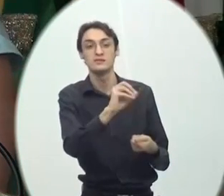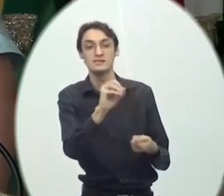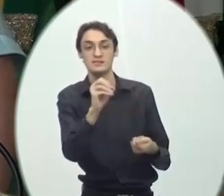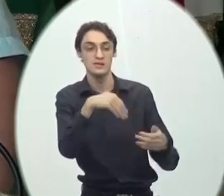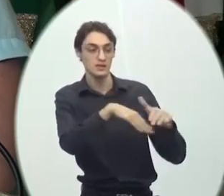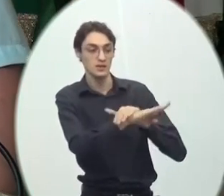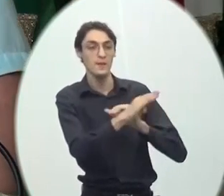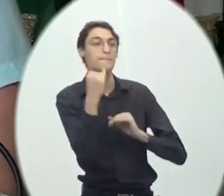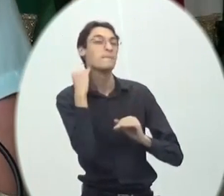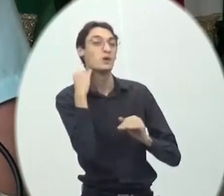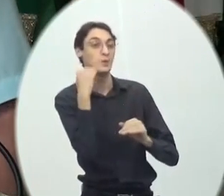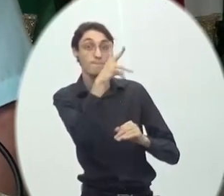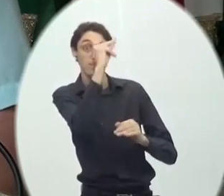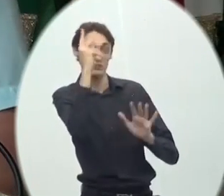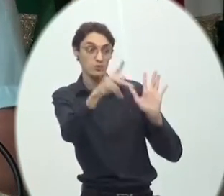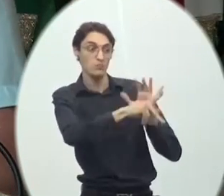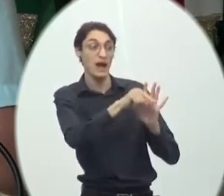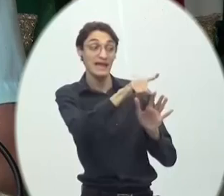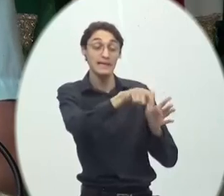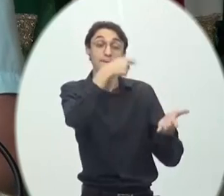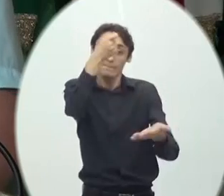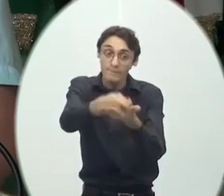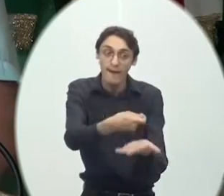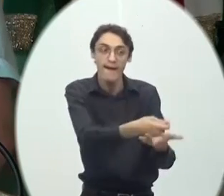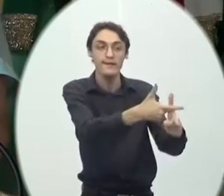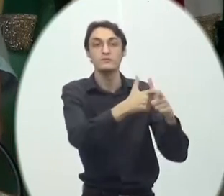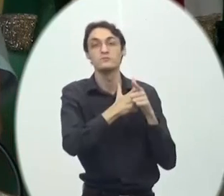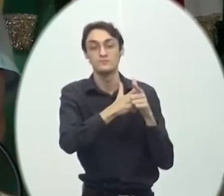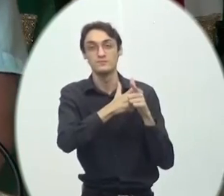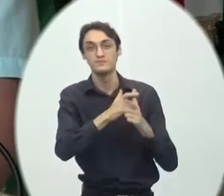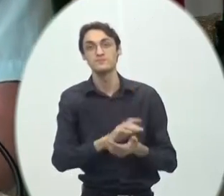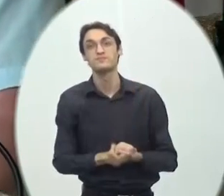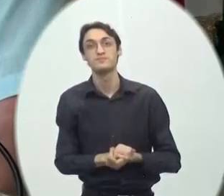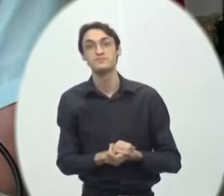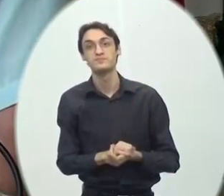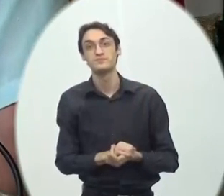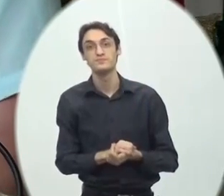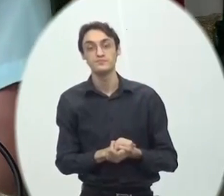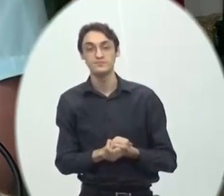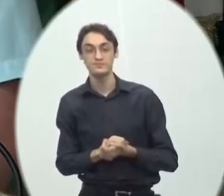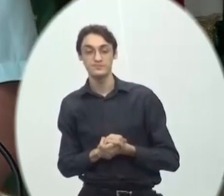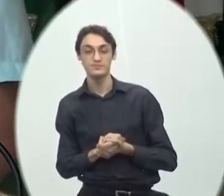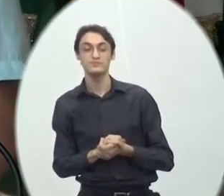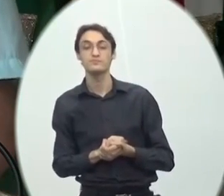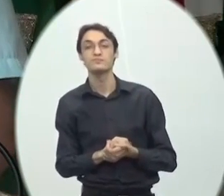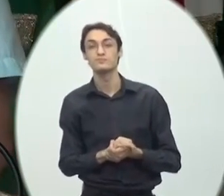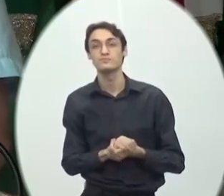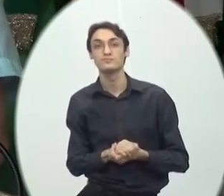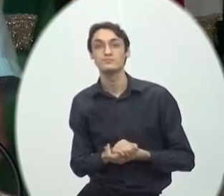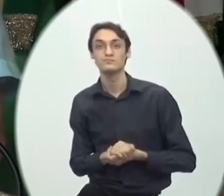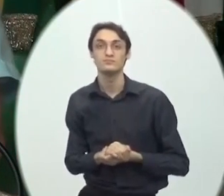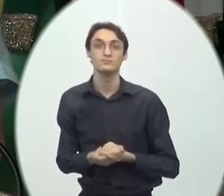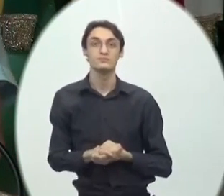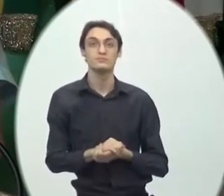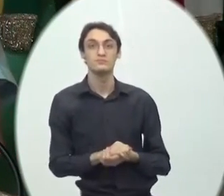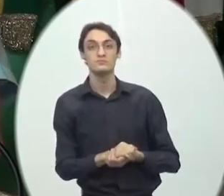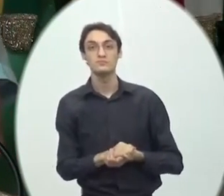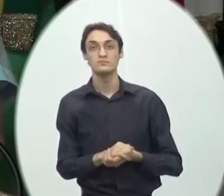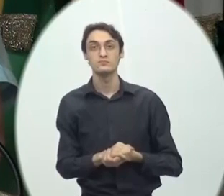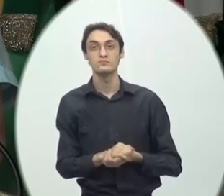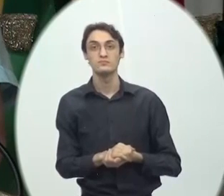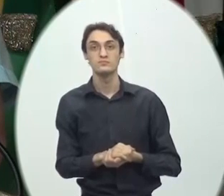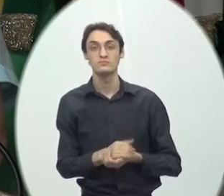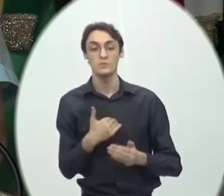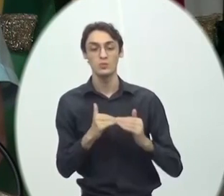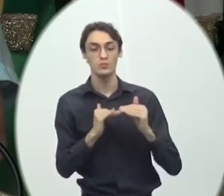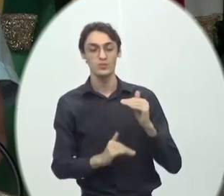dali que pode sair o dinheiro para pagar a conta. E se eu fizer uma pergunta aqui, não é para menosprezo nem meu, nem